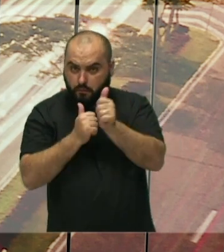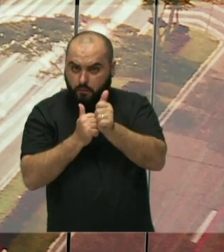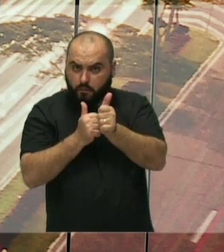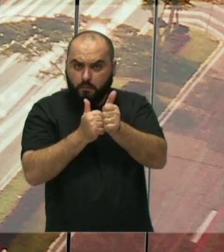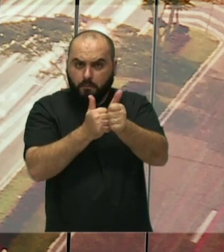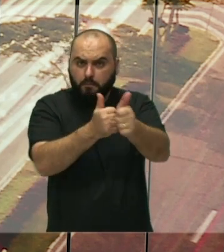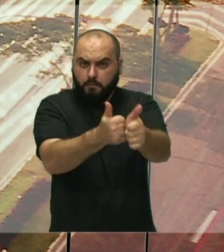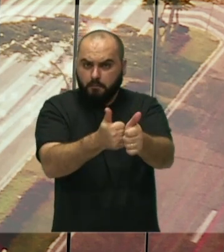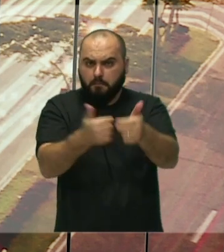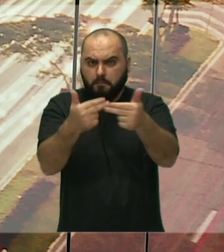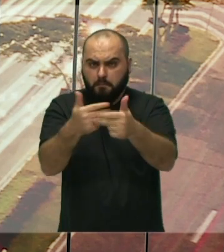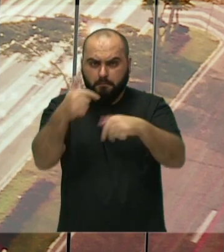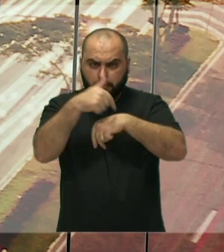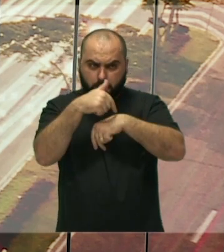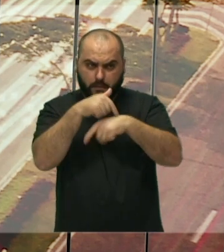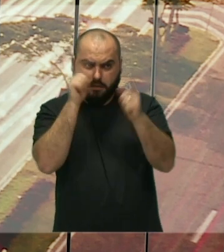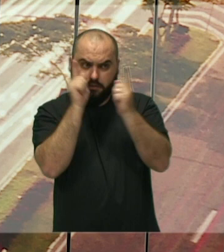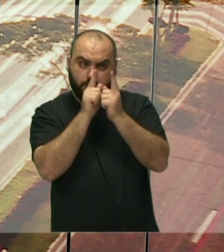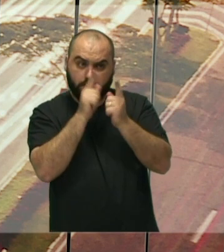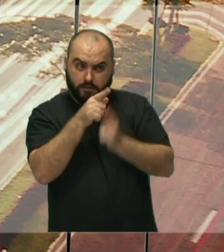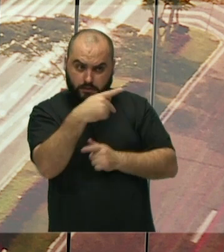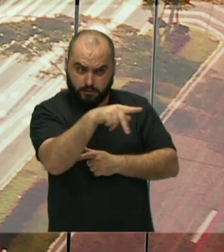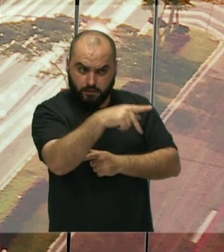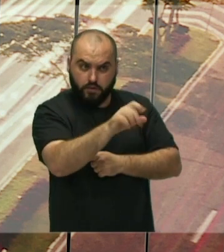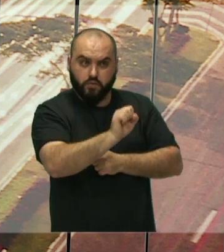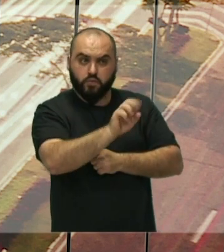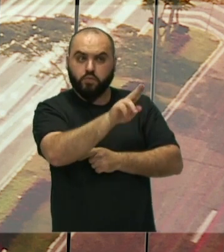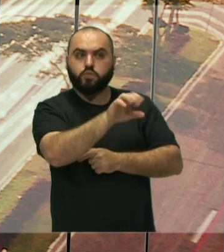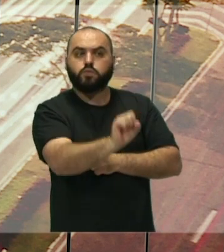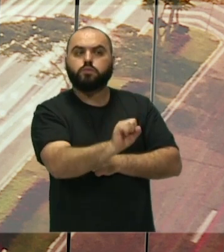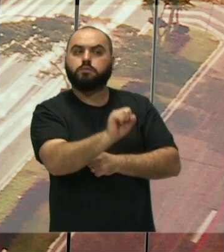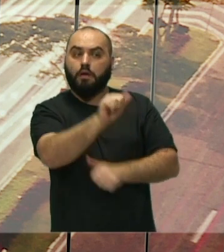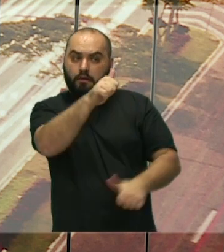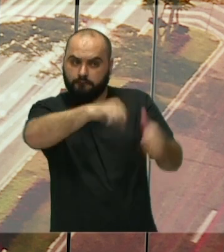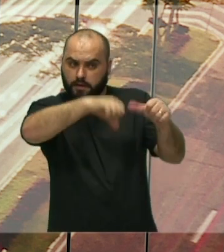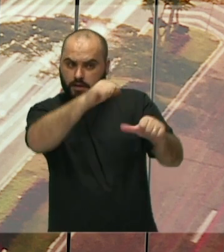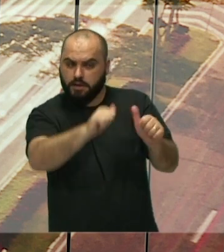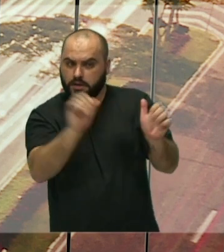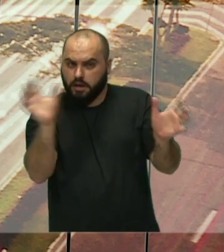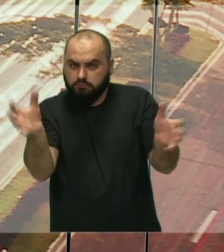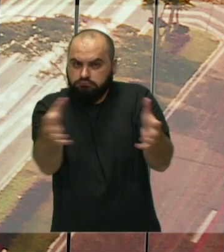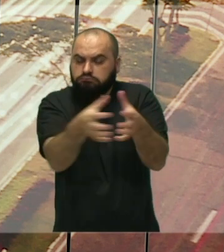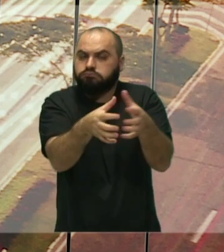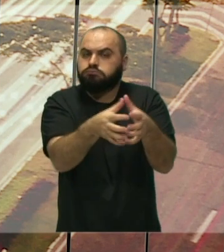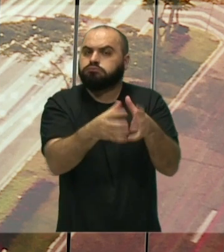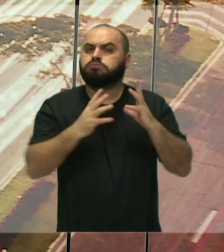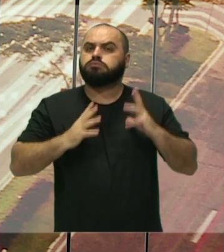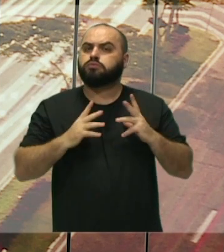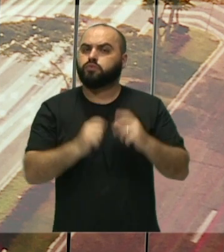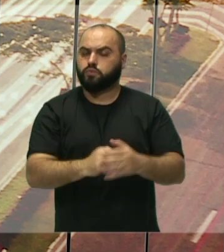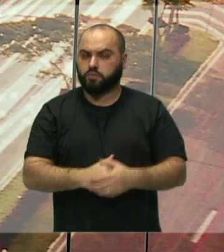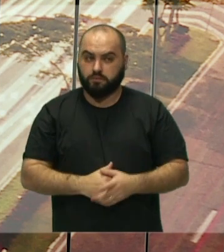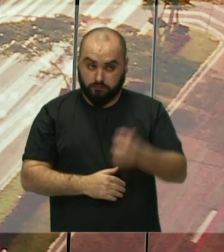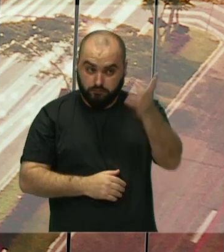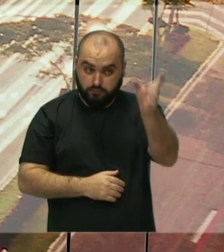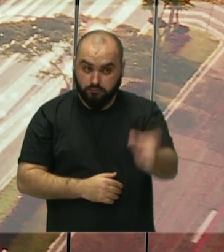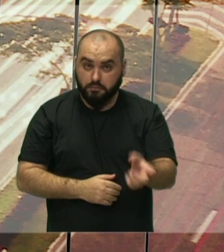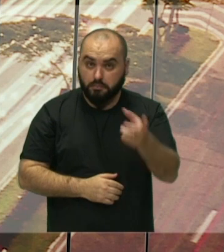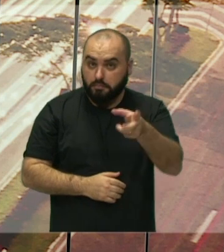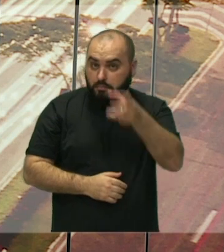etapas de todo o atendimento que ela recebeu no SUS. Como é que o senhor avalia o conjunto? Até o senhor notou